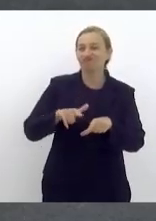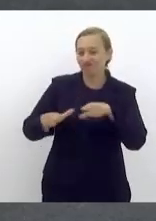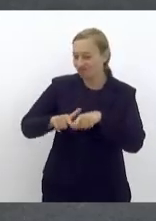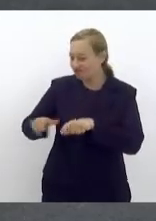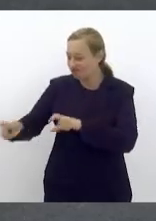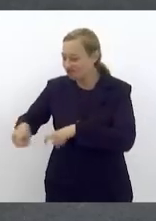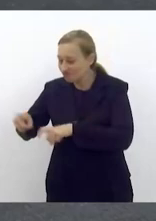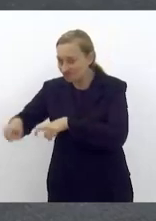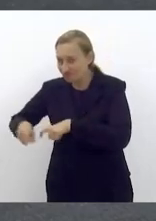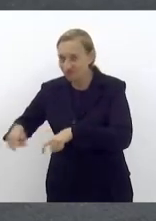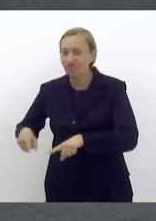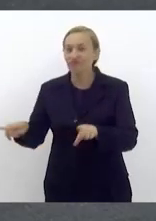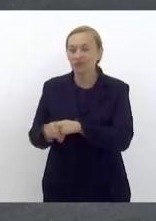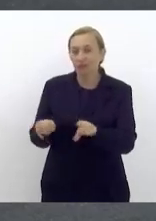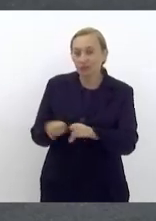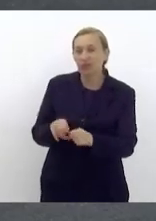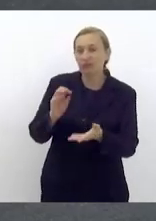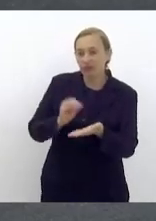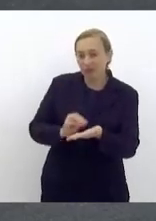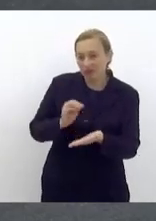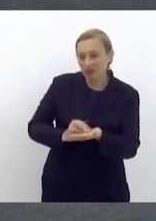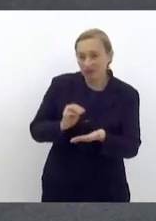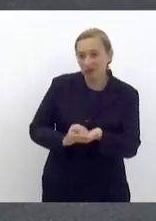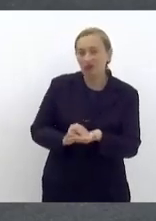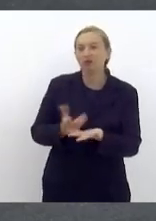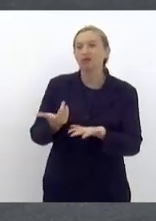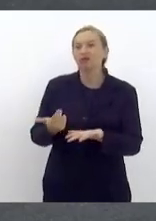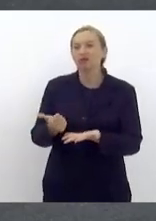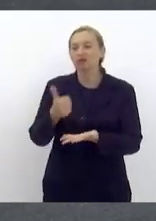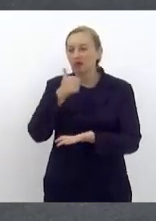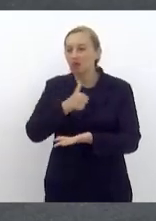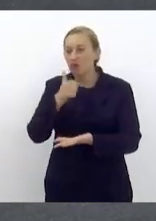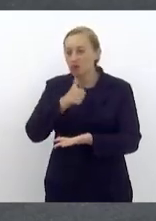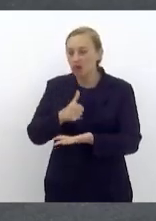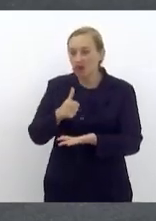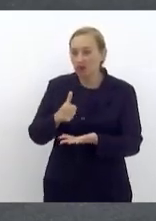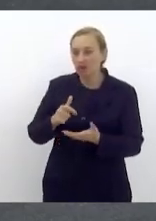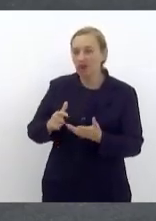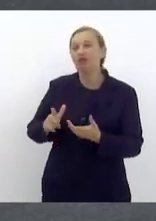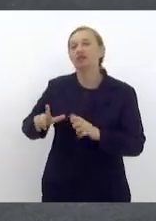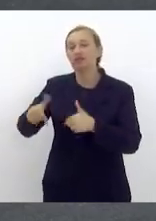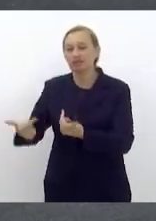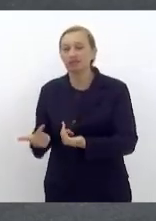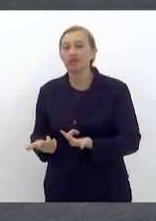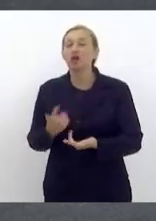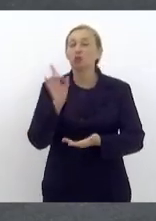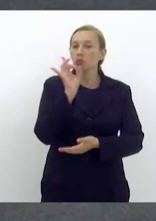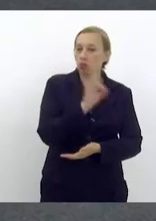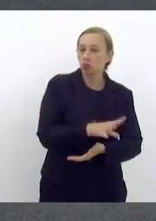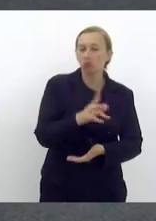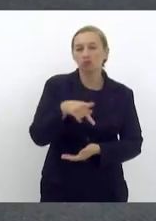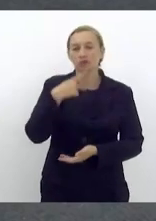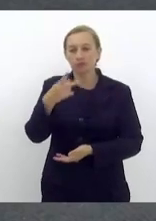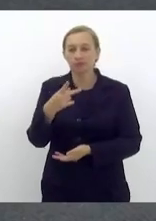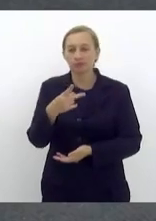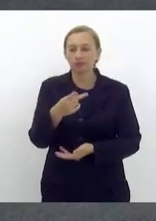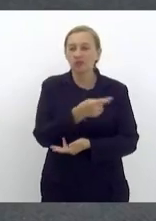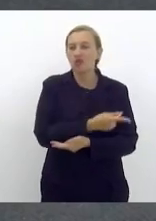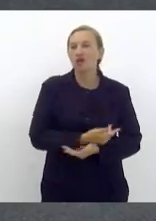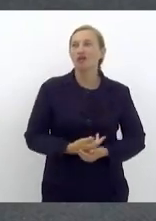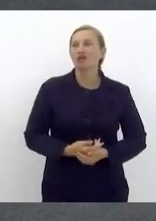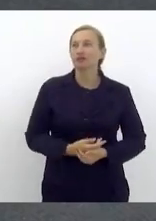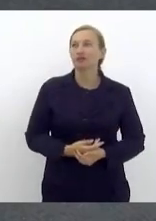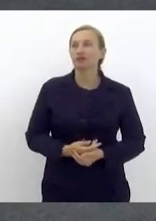ausência também das mulheres camponesas se tornarem presentes. E, por último, dizer que há